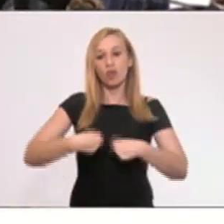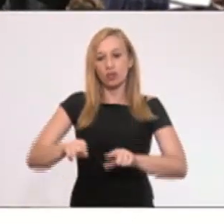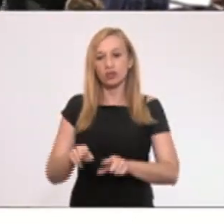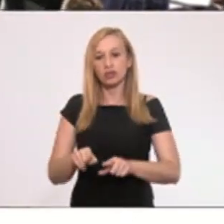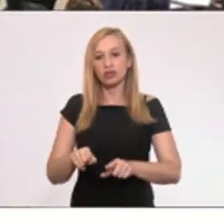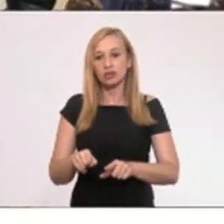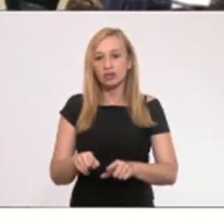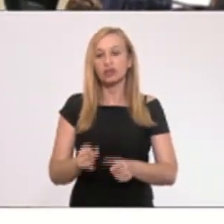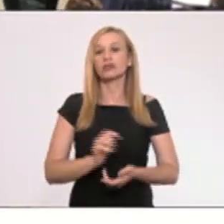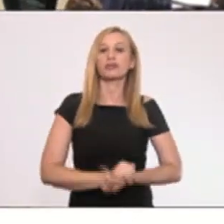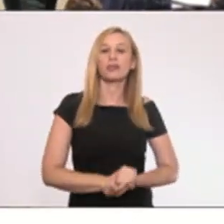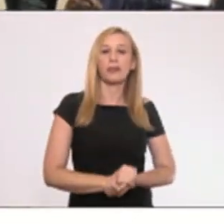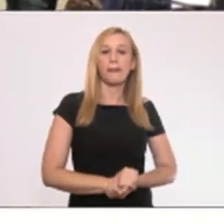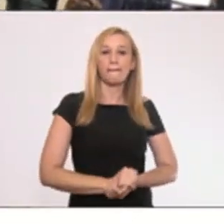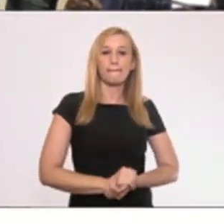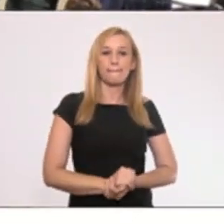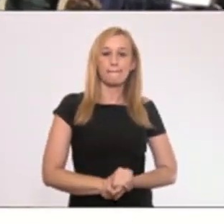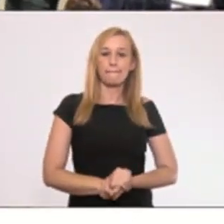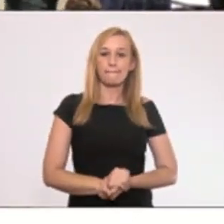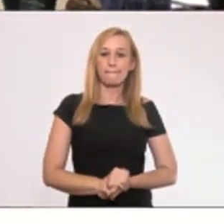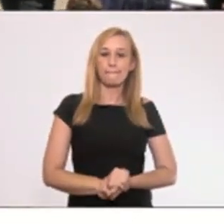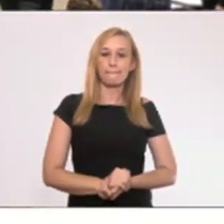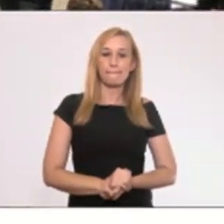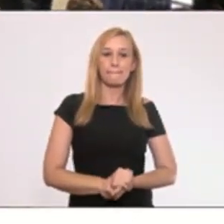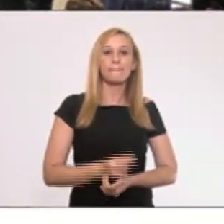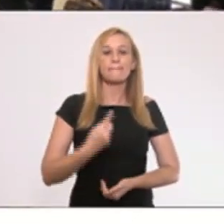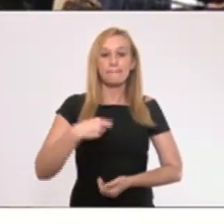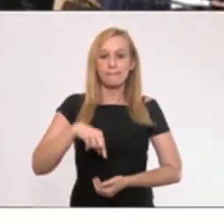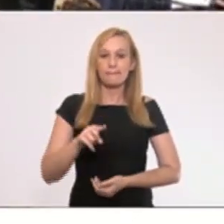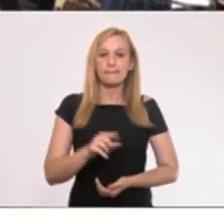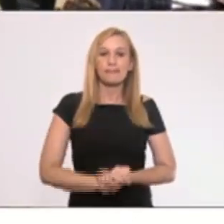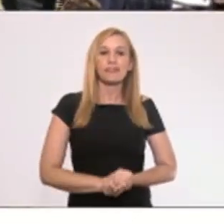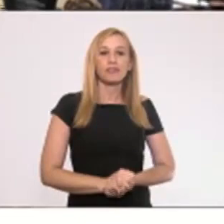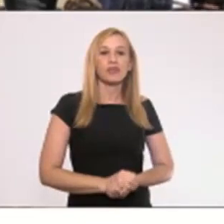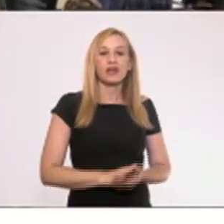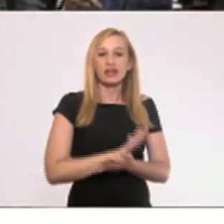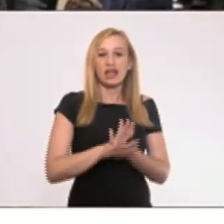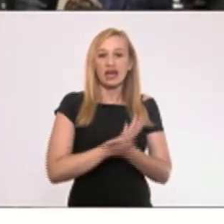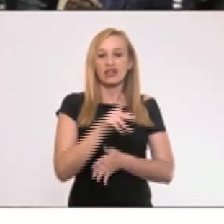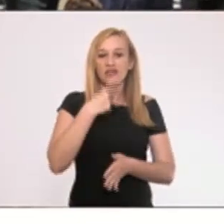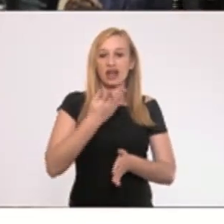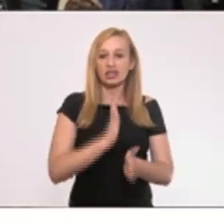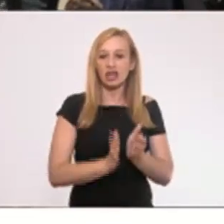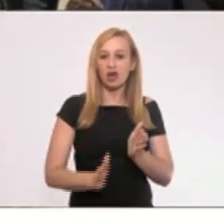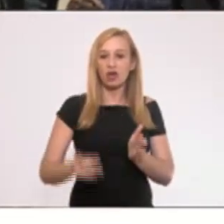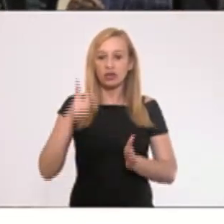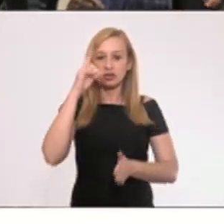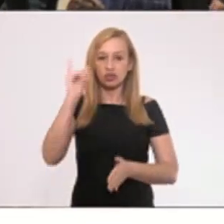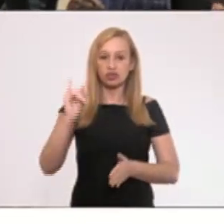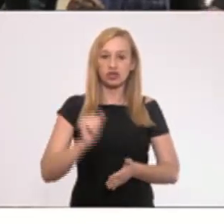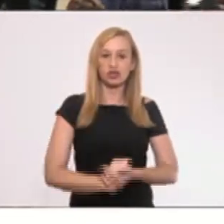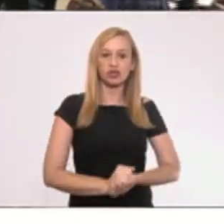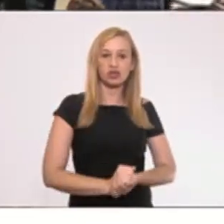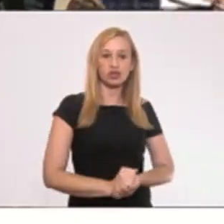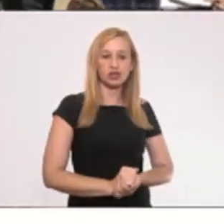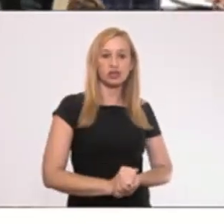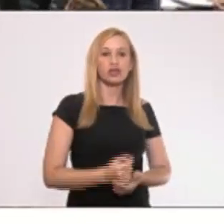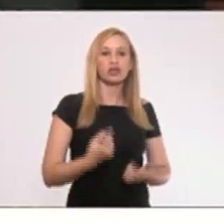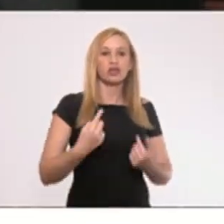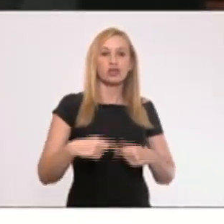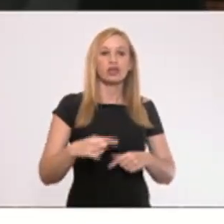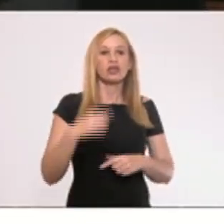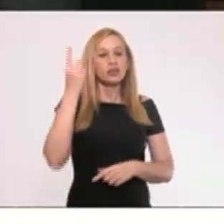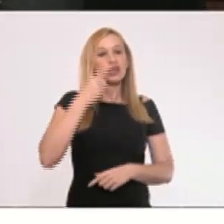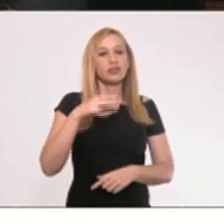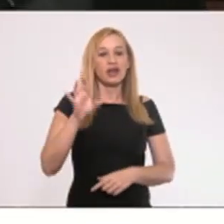Reis de Caxias, contra. Vai a promulgação. Nada mais pela havendo ordem, a tratar contra deputado Márcio Gualberto.